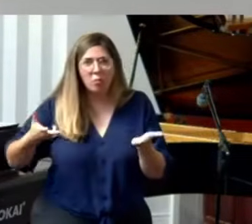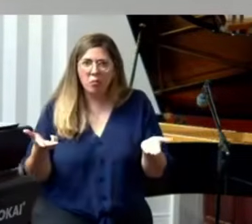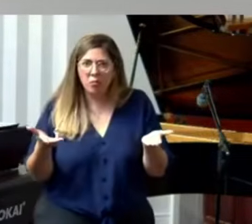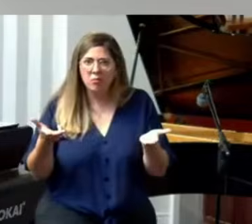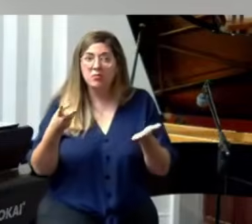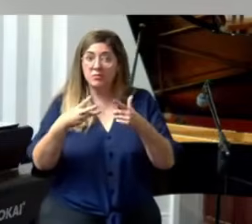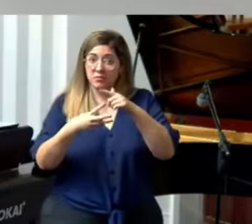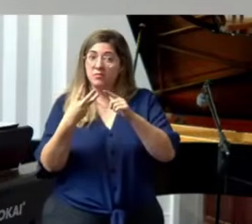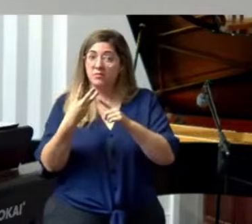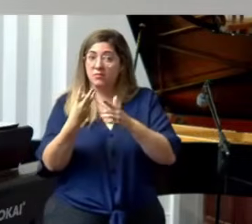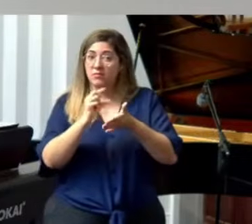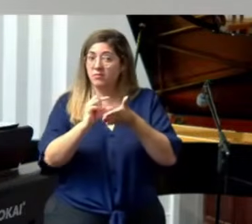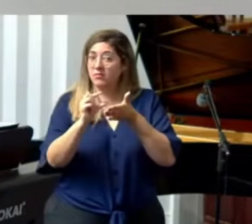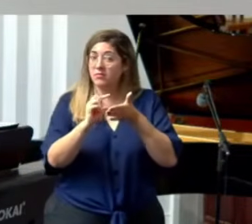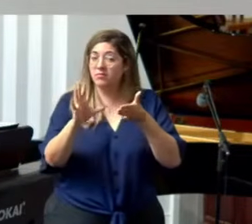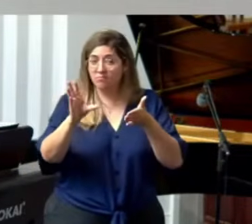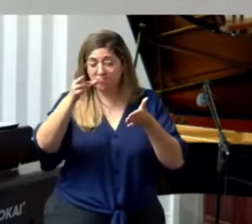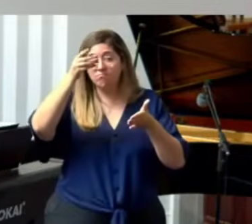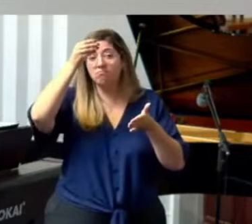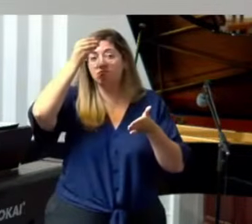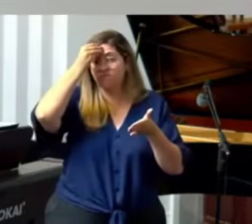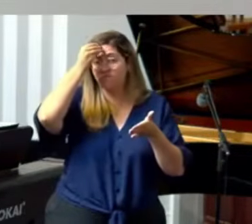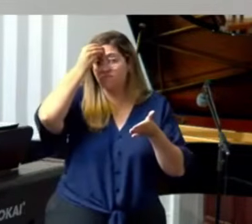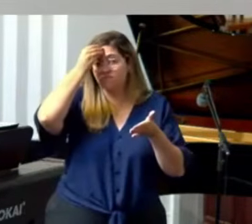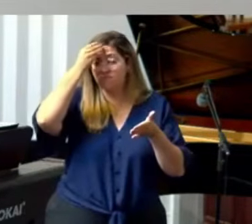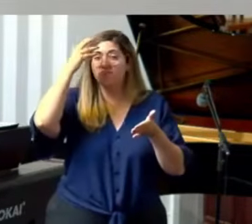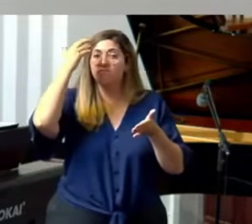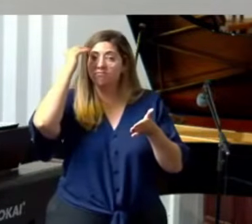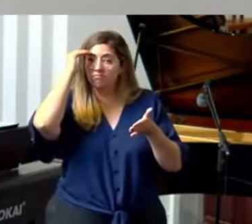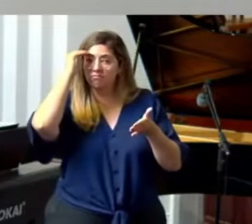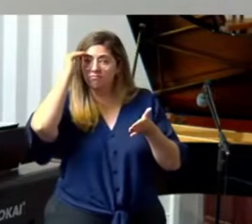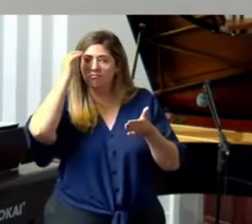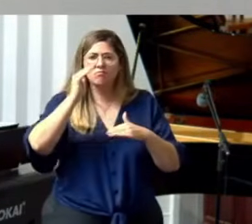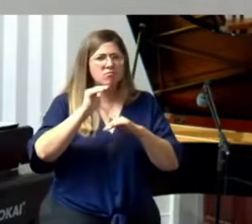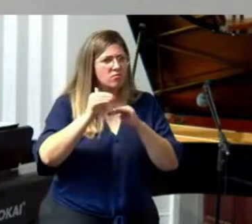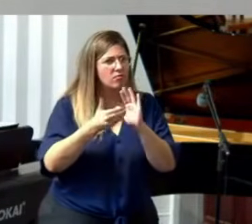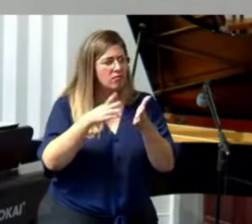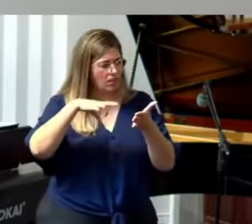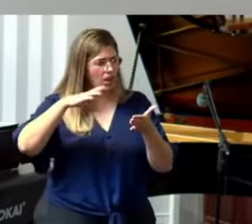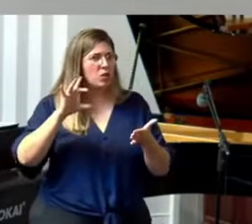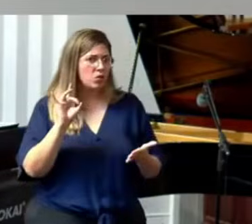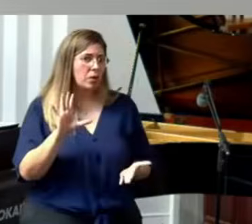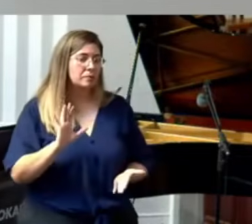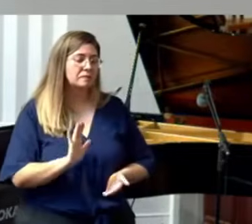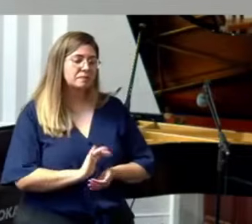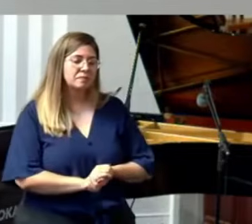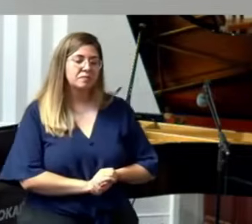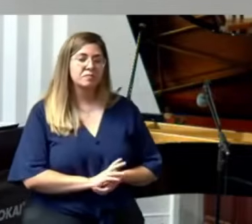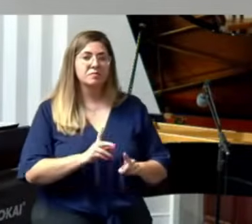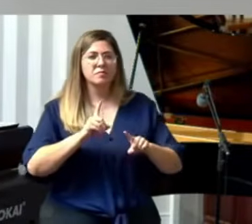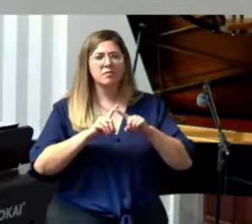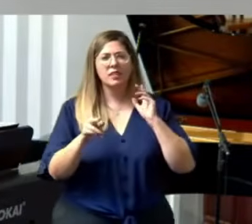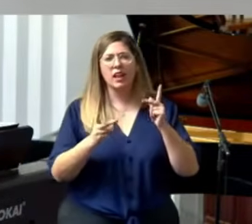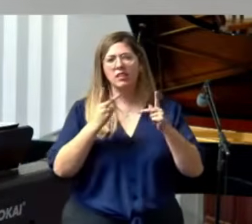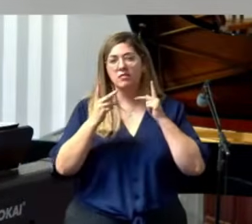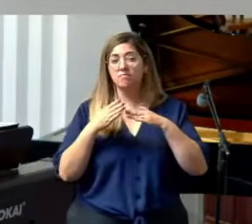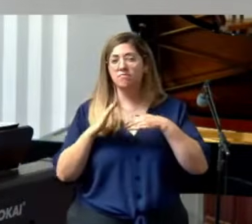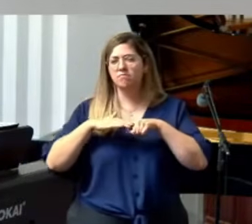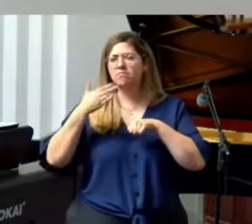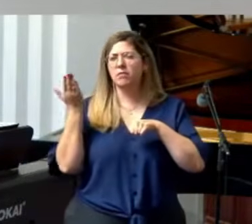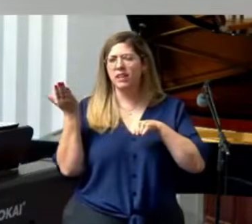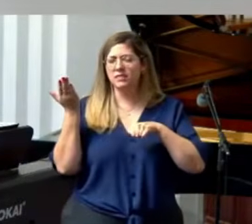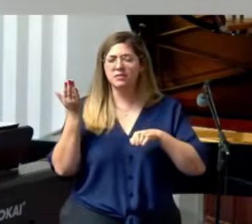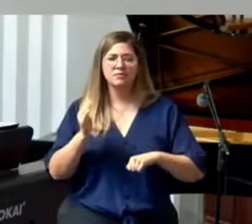à nossa mente, então até mesmo ensiná-la de forma clara, simplesmente lendo esse texto. Hoje eu quero ir um pouquinho